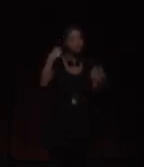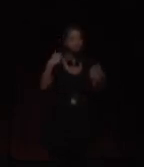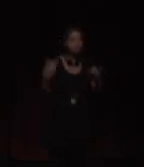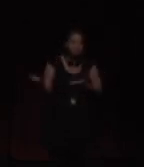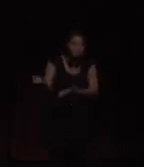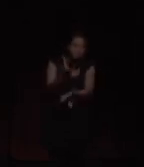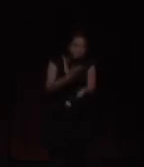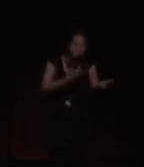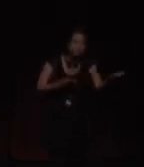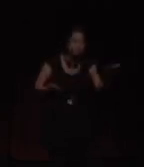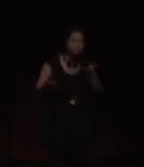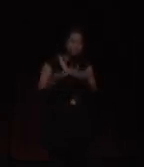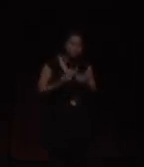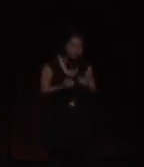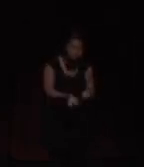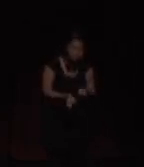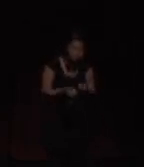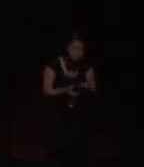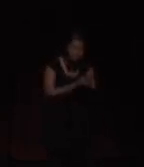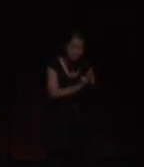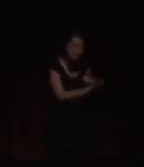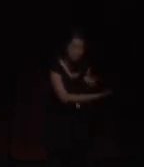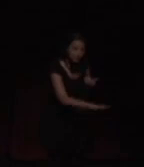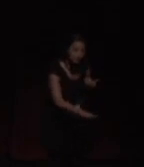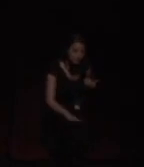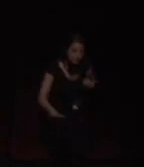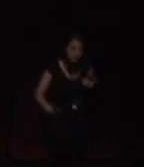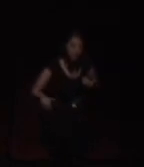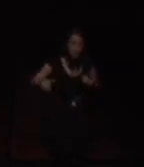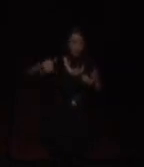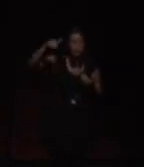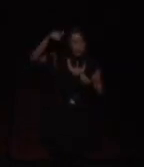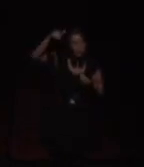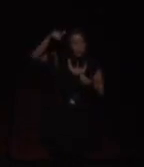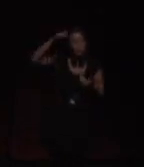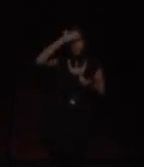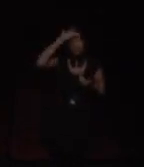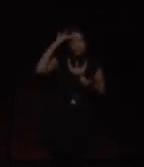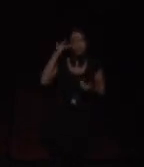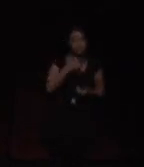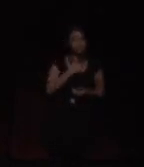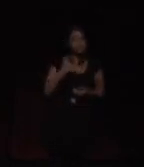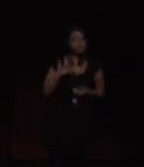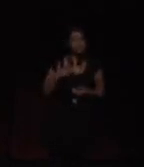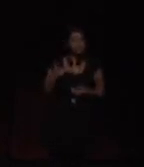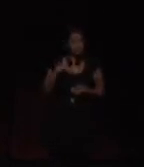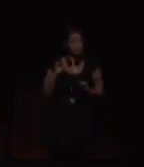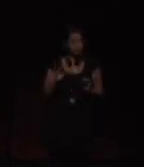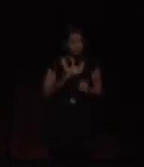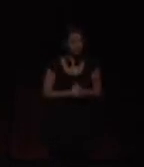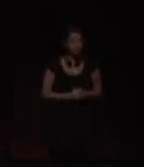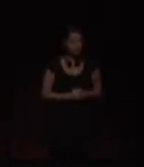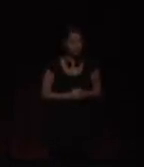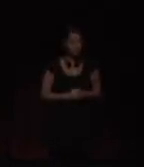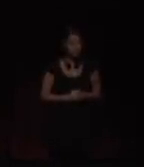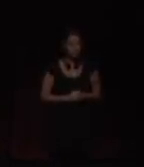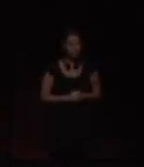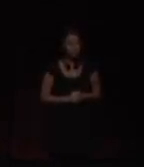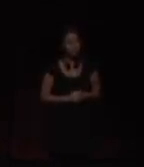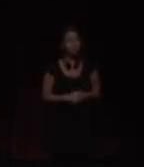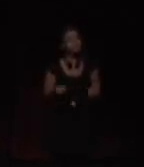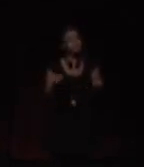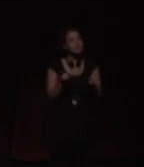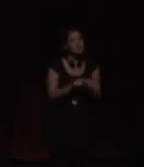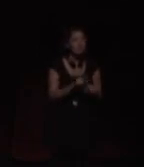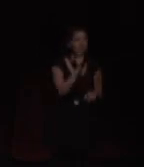para a garantia de uma infância e de um crescimento de sujeitos saudáveis. Vimos a importância da palavra e